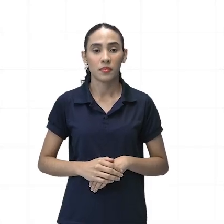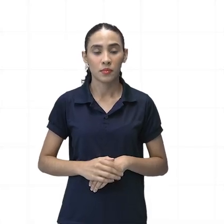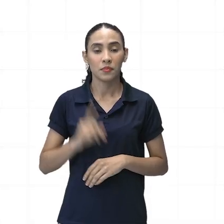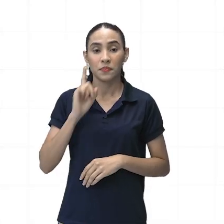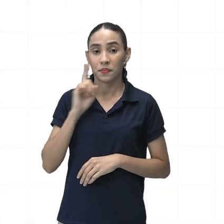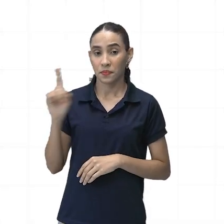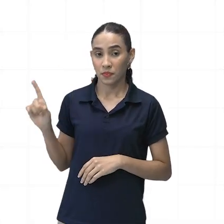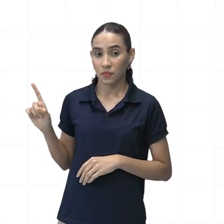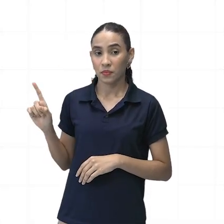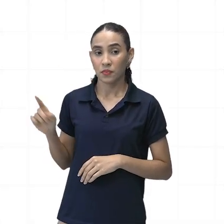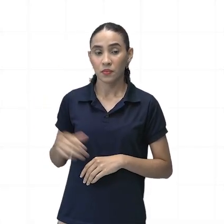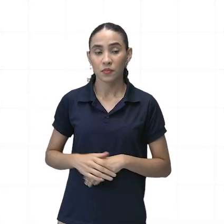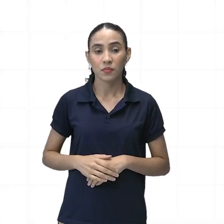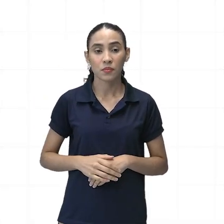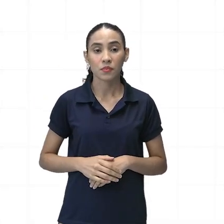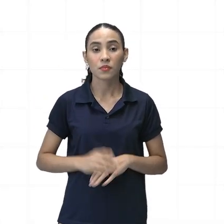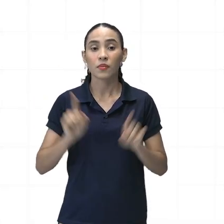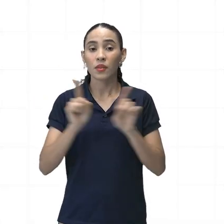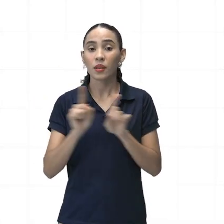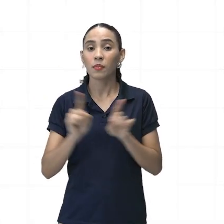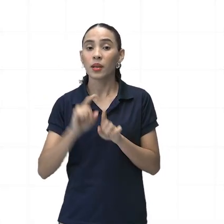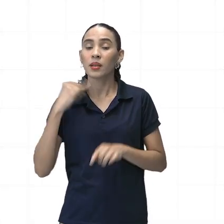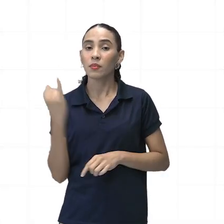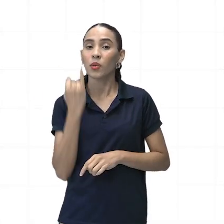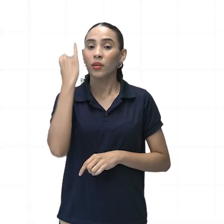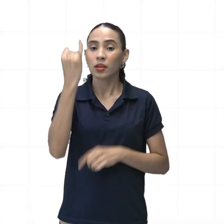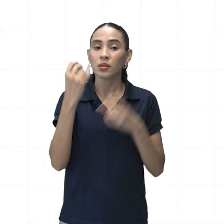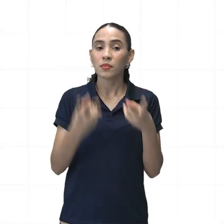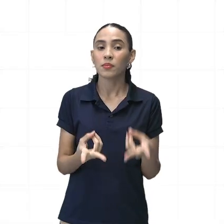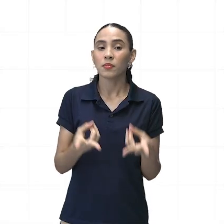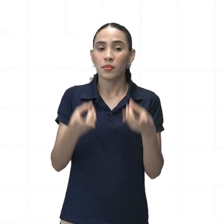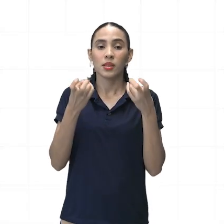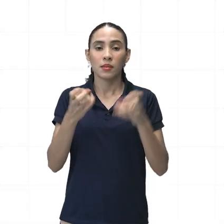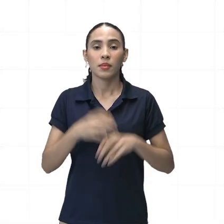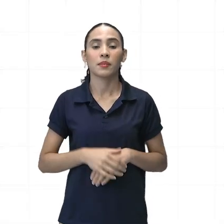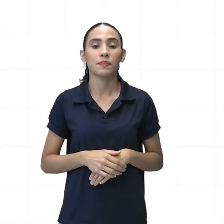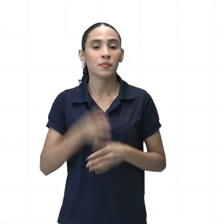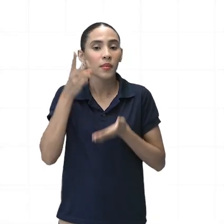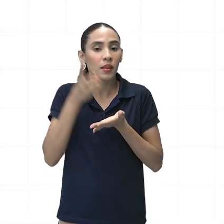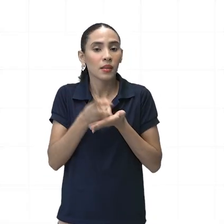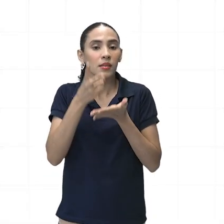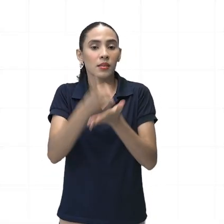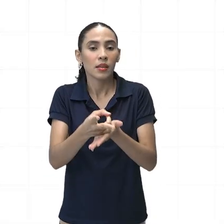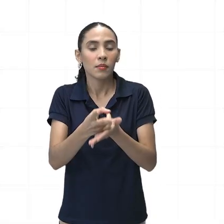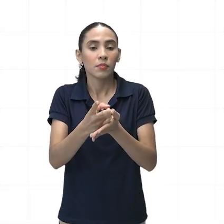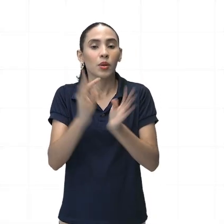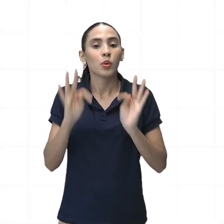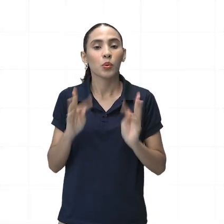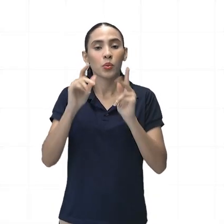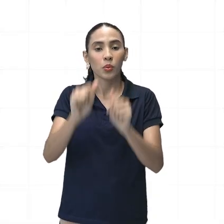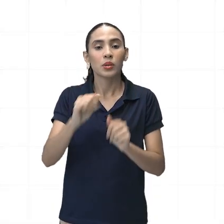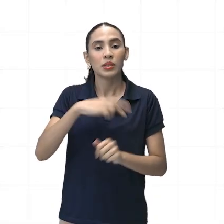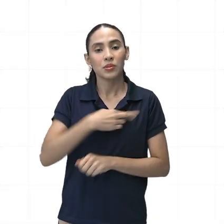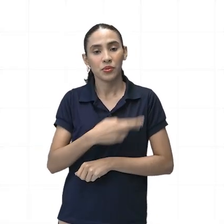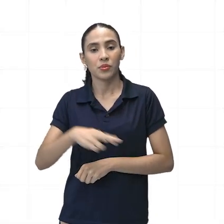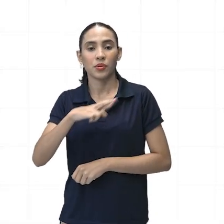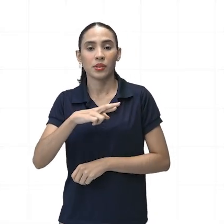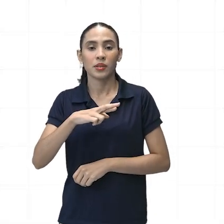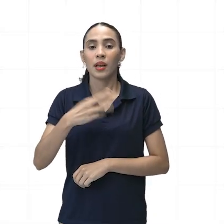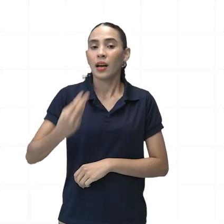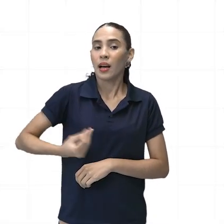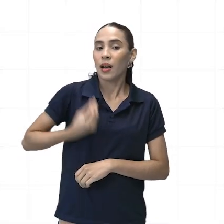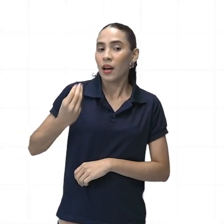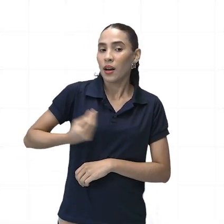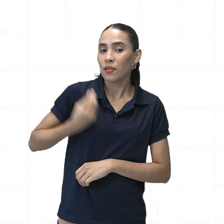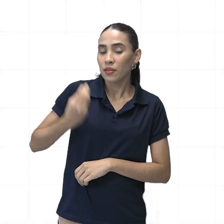muito interessante. E é muito importante perceber que sempre e em todas as religiões,